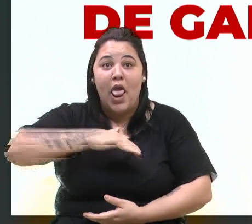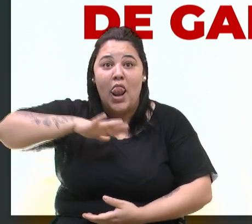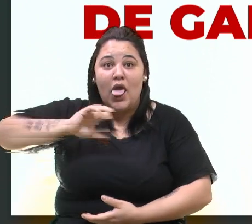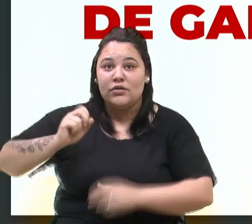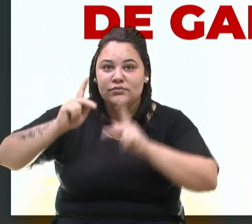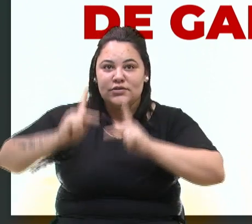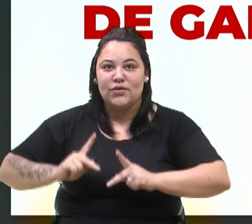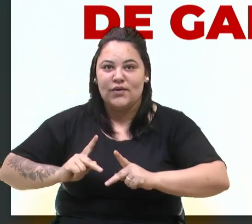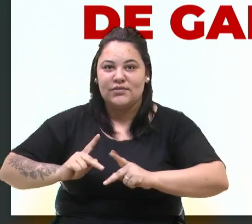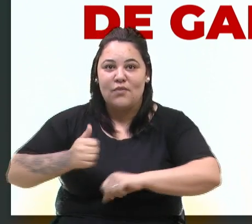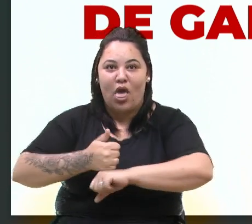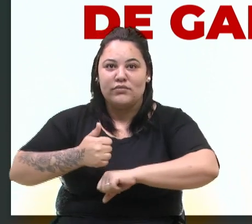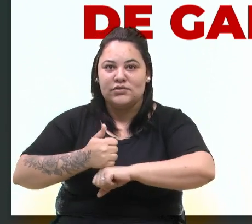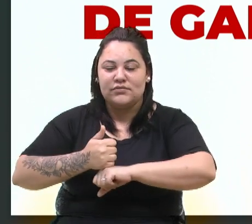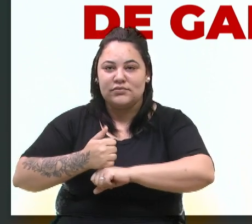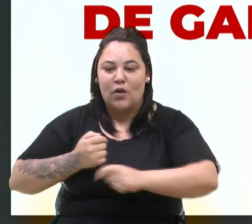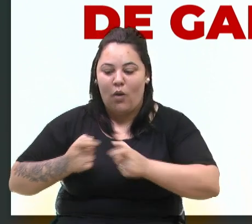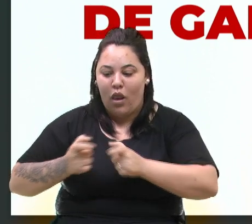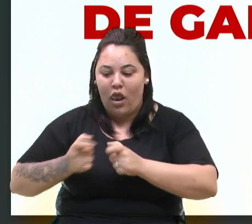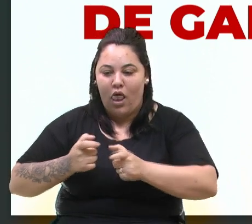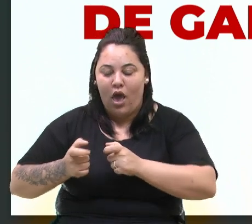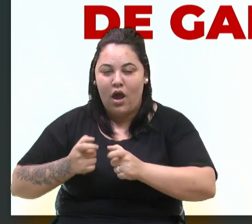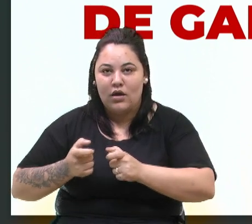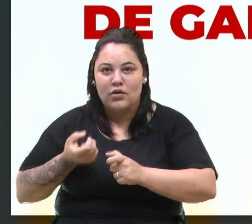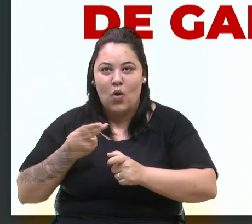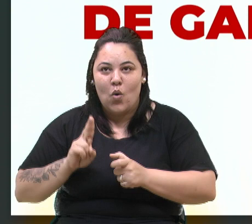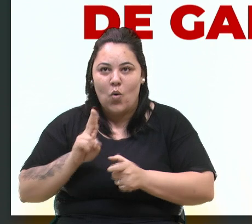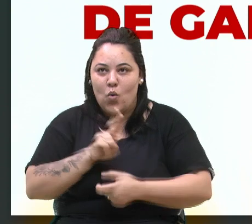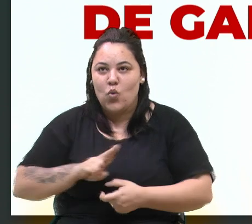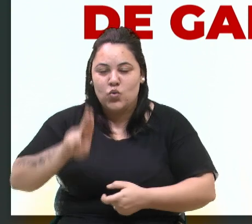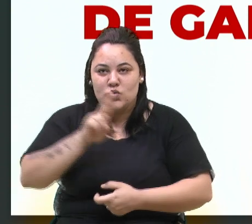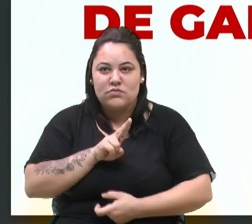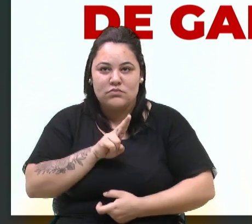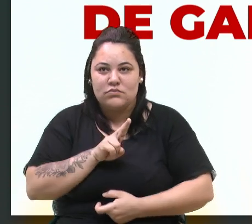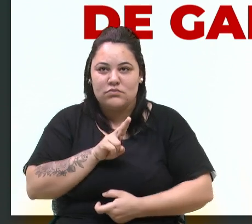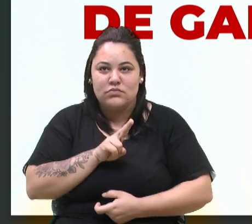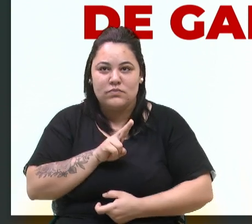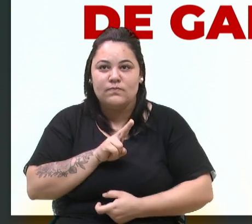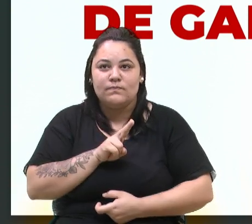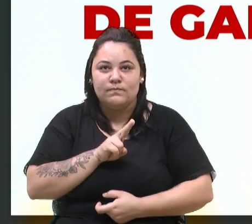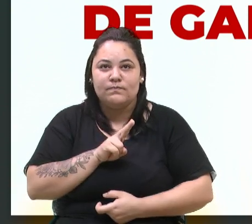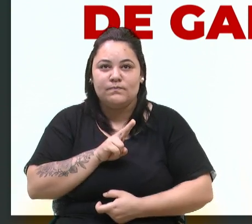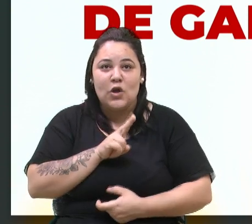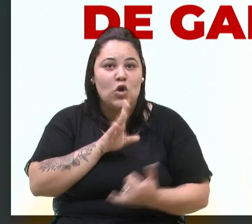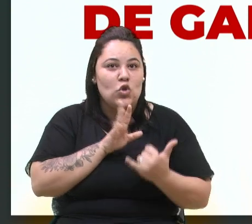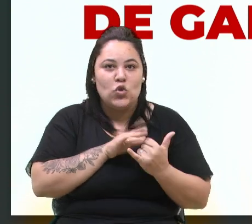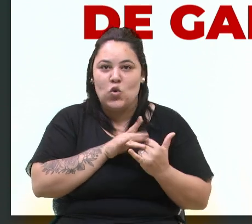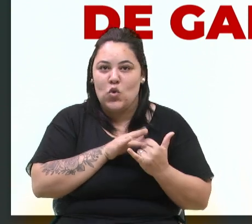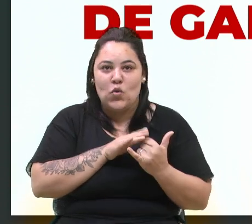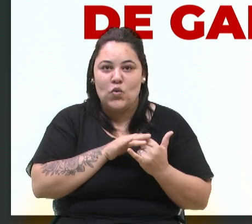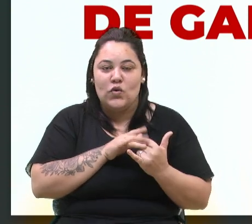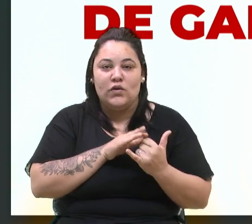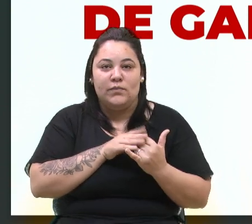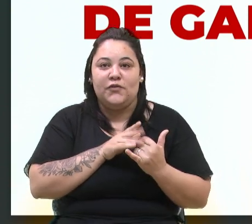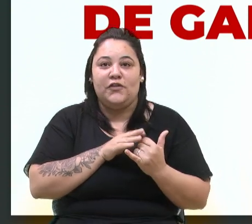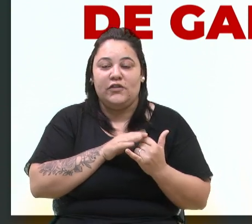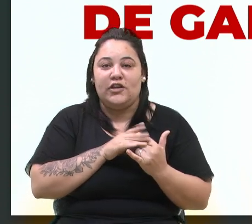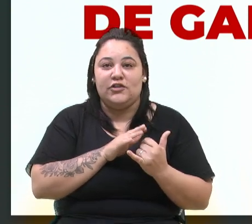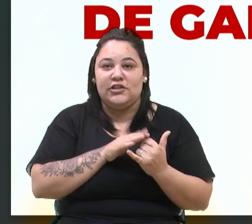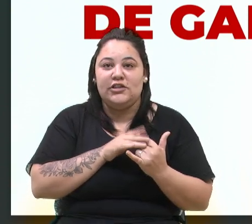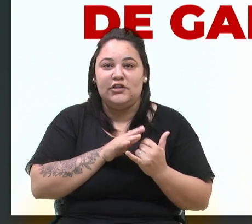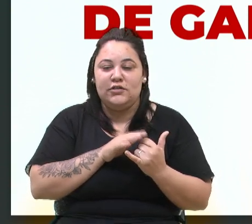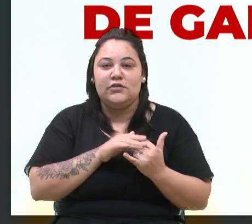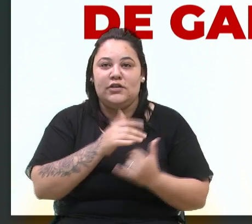que jogam esses jogos, ou que consomem, né, pelo YouTuber, por outras plataformas,